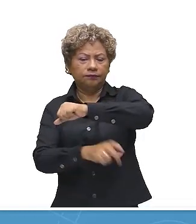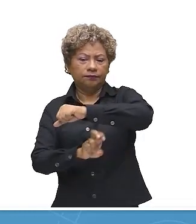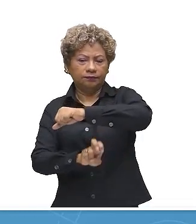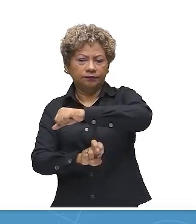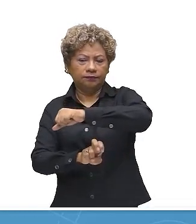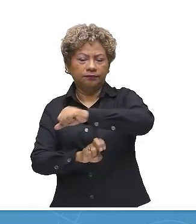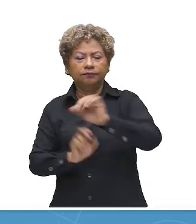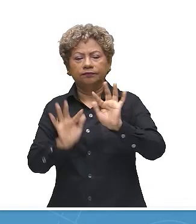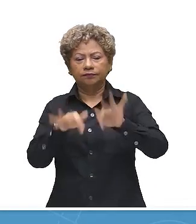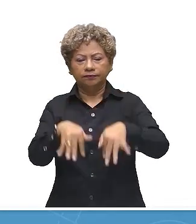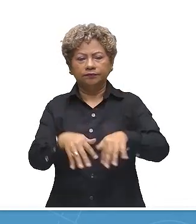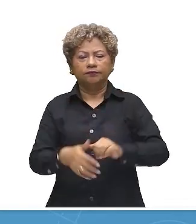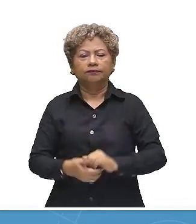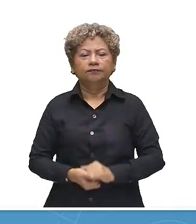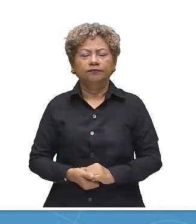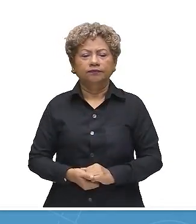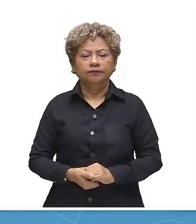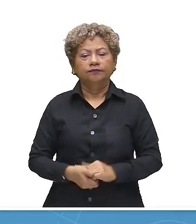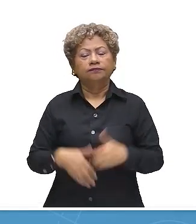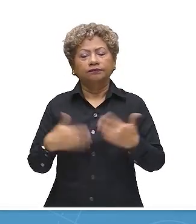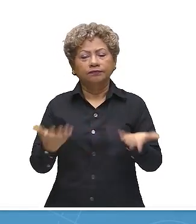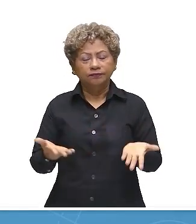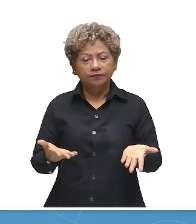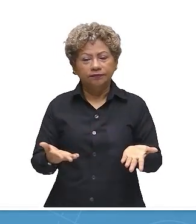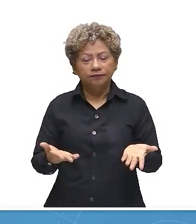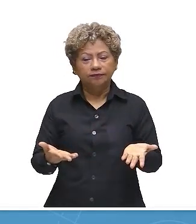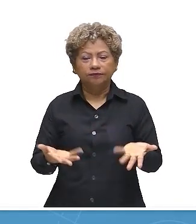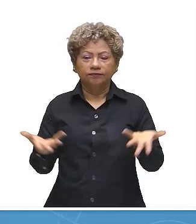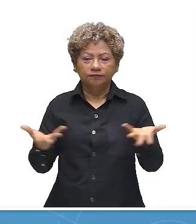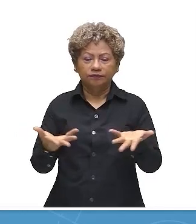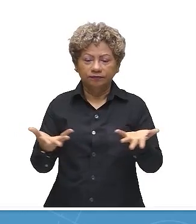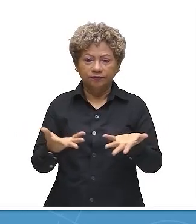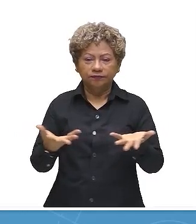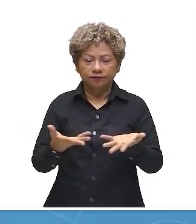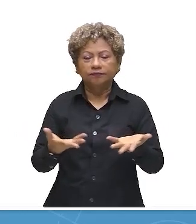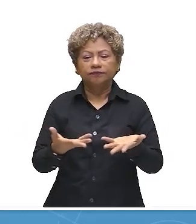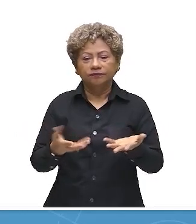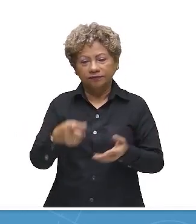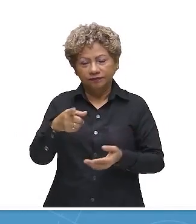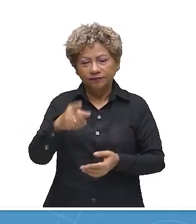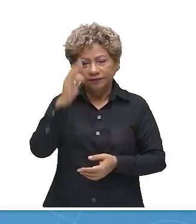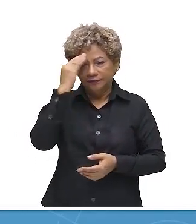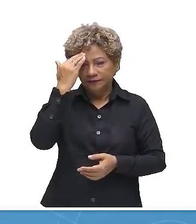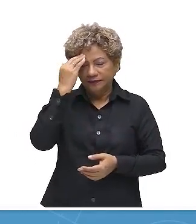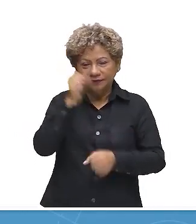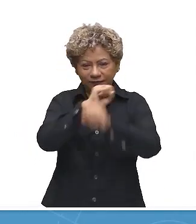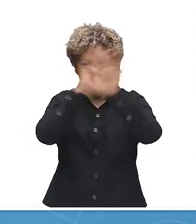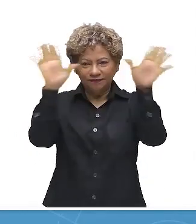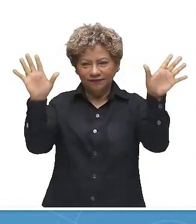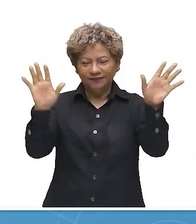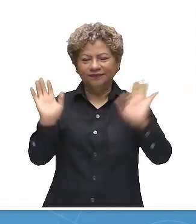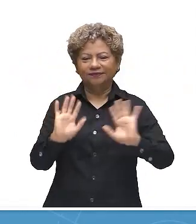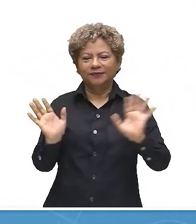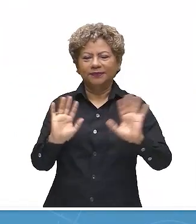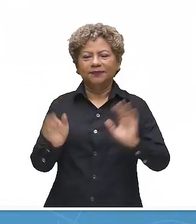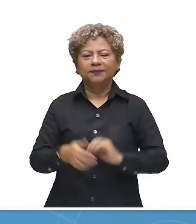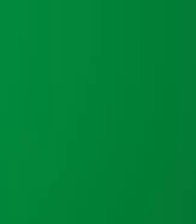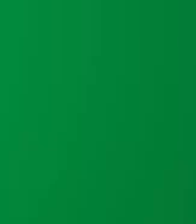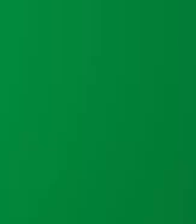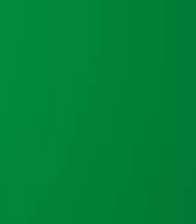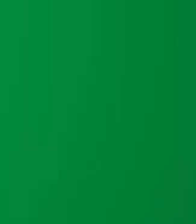19/25, tá bom? Então essa foi a nossa aula de matemática, espero que tenham compreendido. Até a próxima aula.